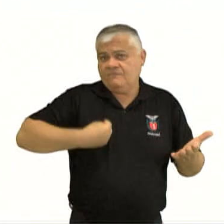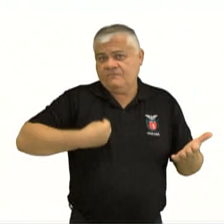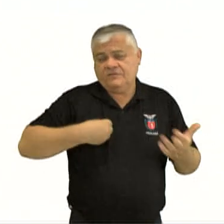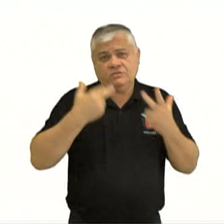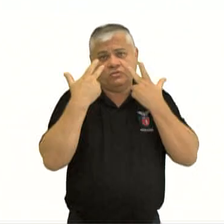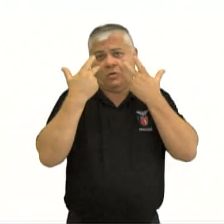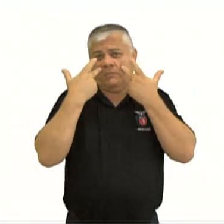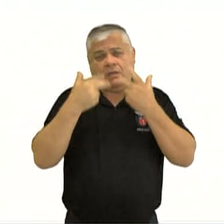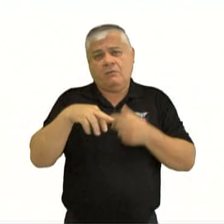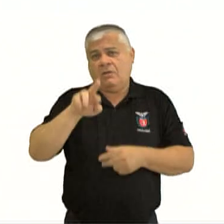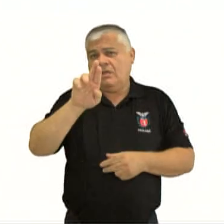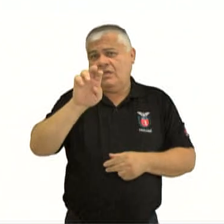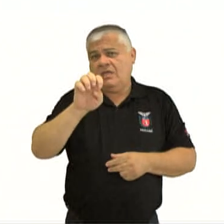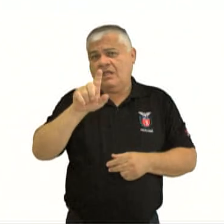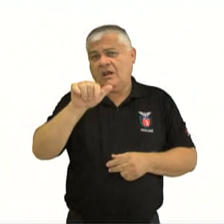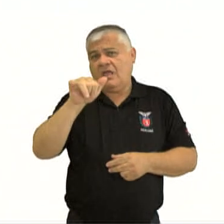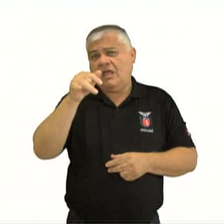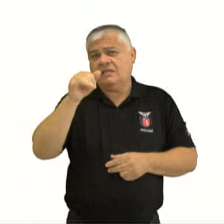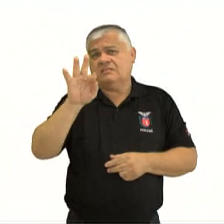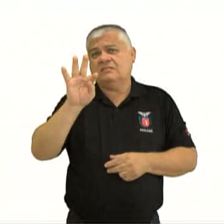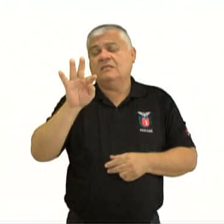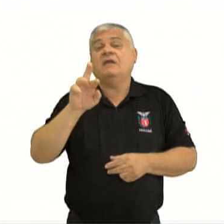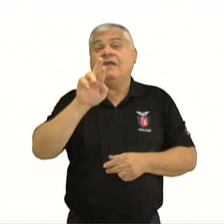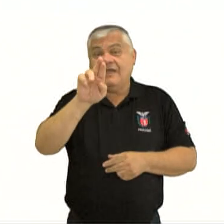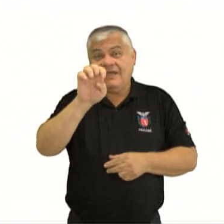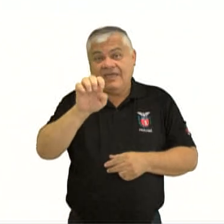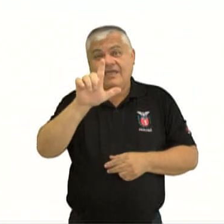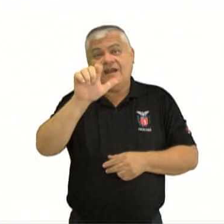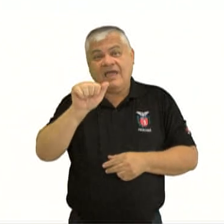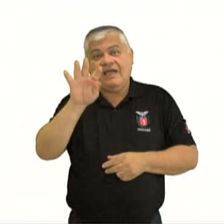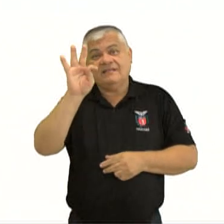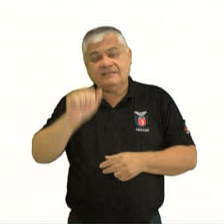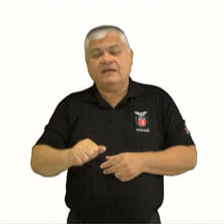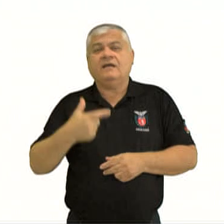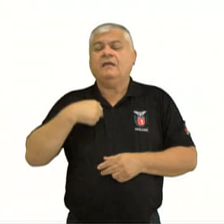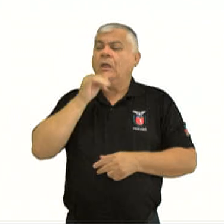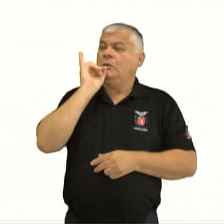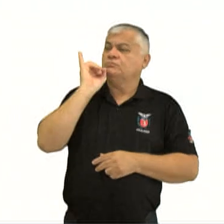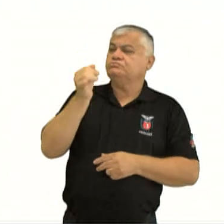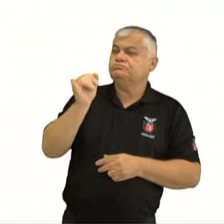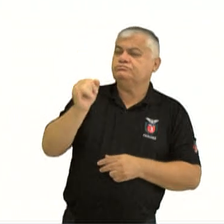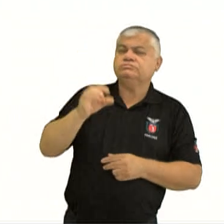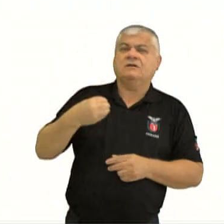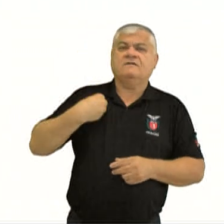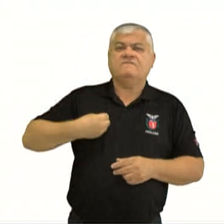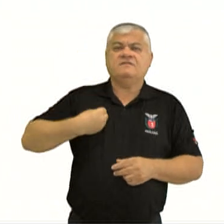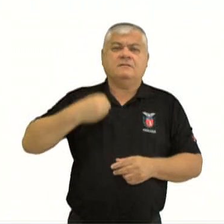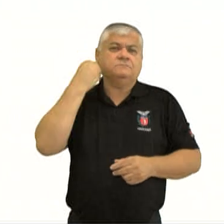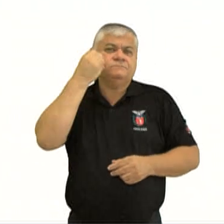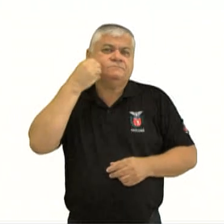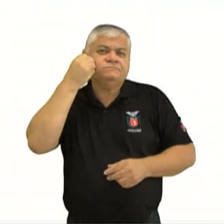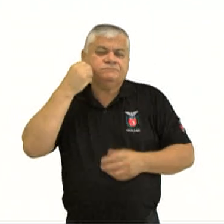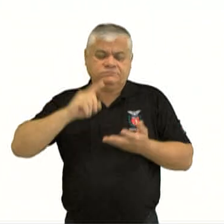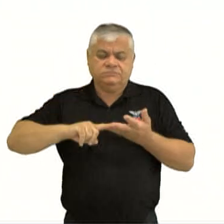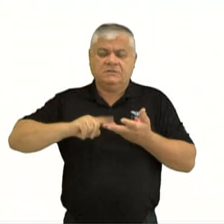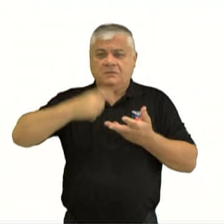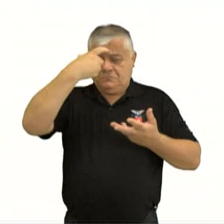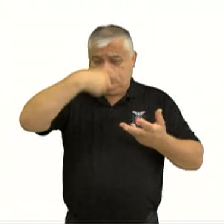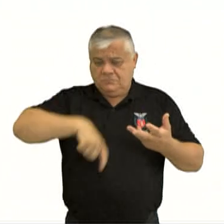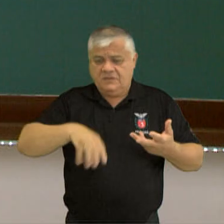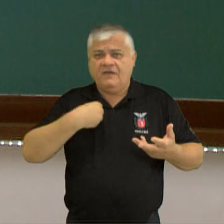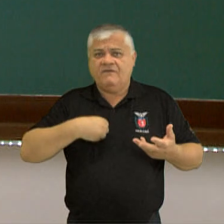diz, relatar. Então, relatar experiências vividas. Podem ser relatos como a tua